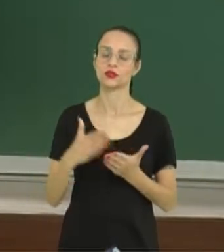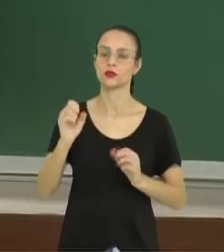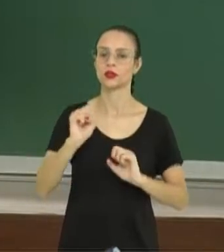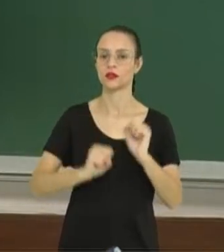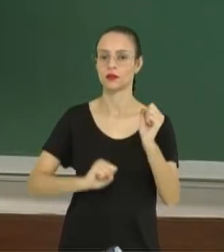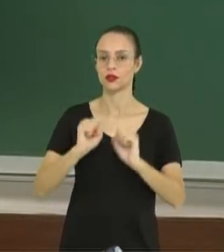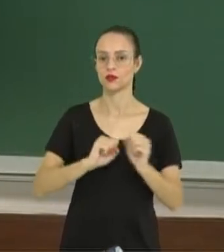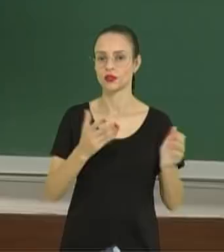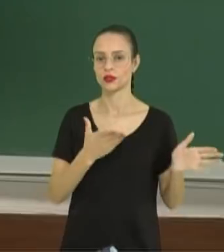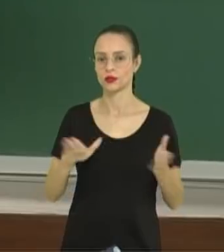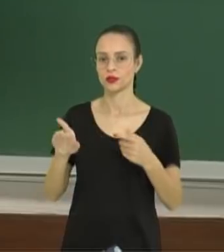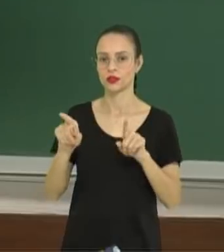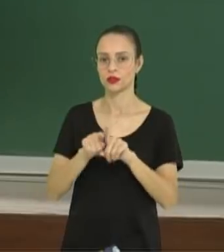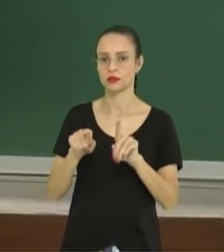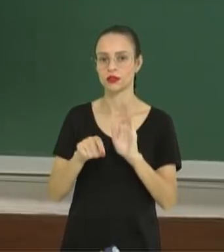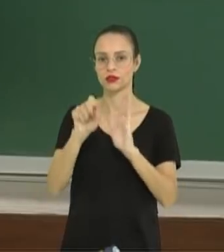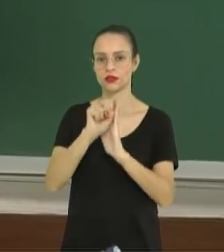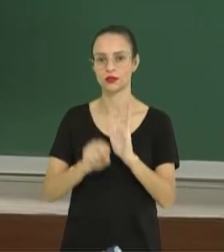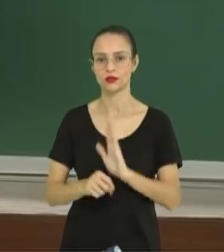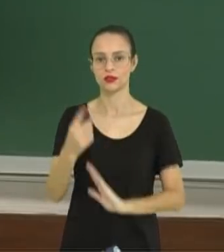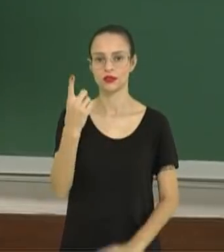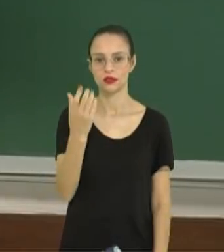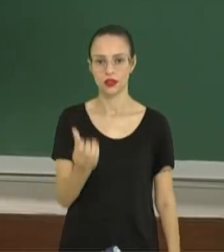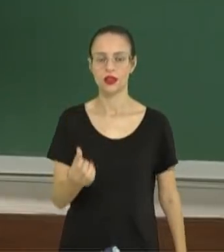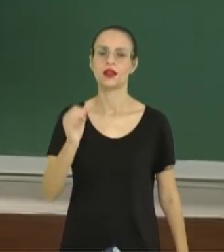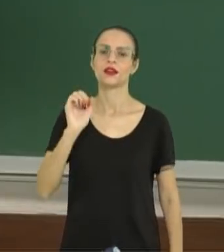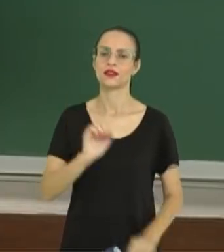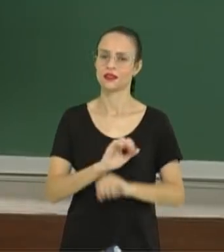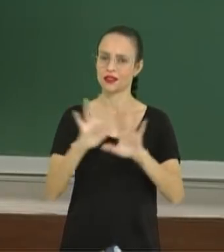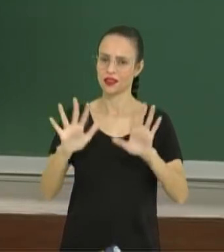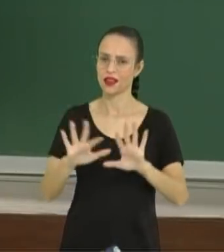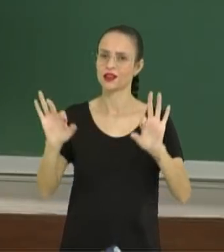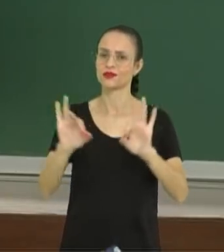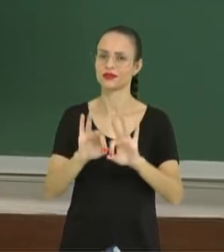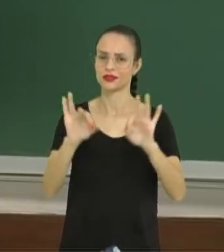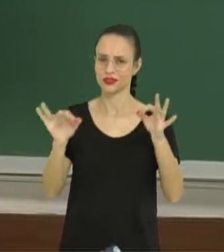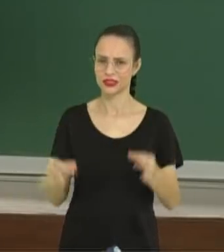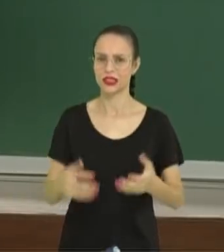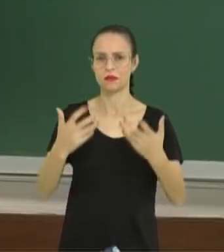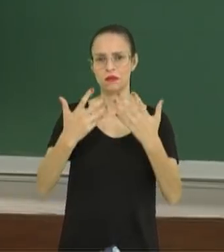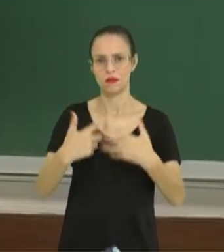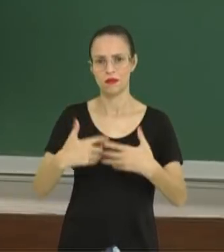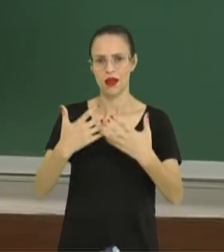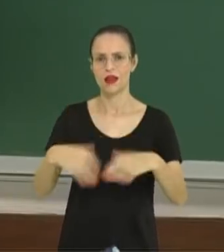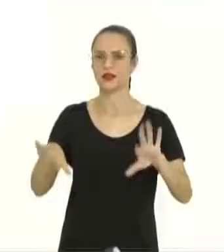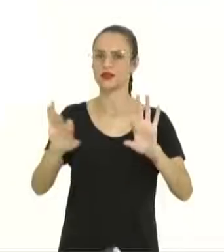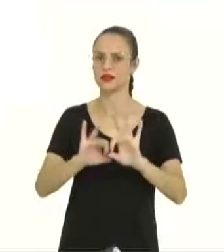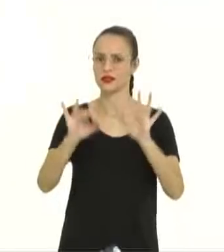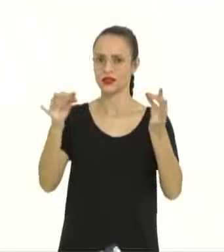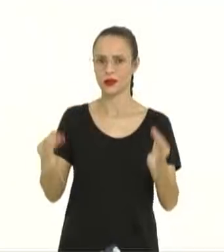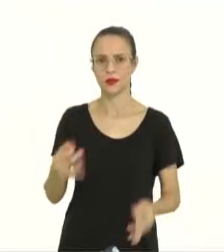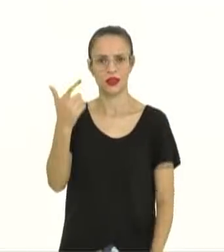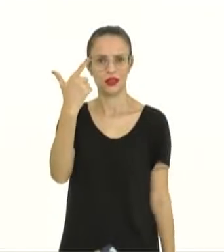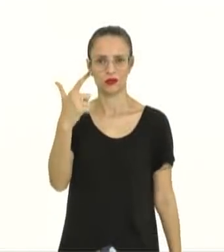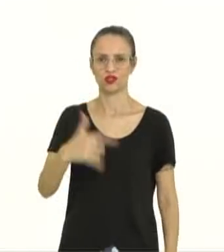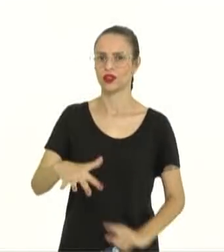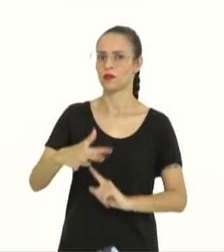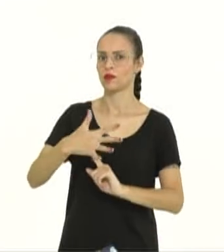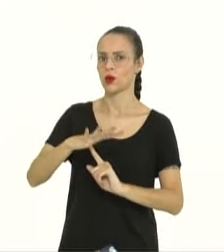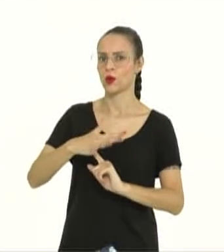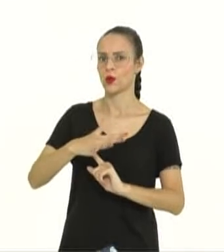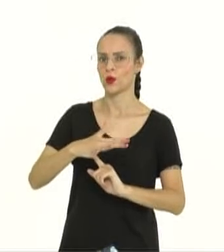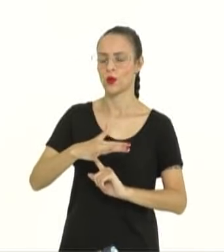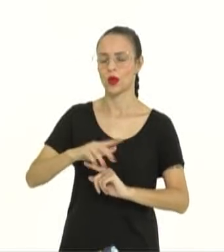nesse período, né, durante o século XVI, lógico, com máquinas simples, né, funcionando mecanicamente, não existia ainda os motores, isso